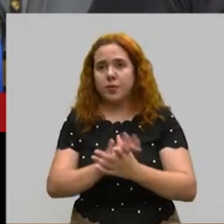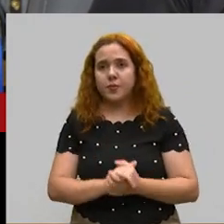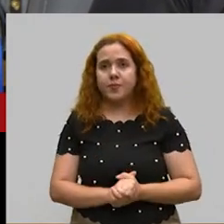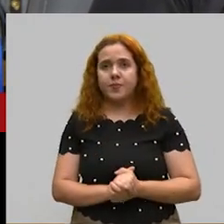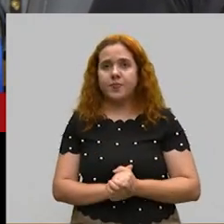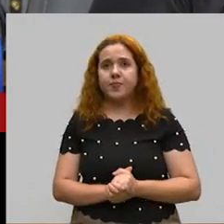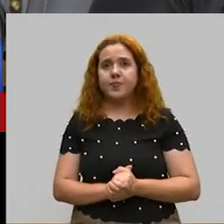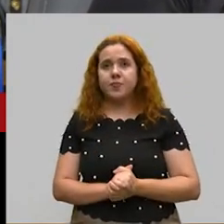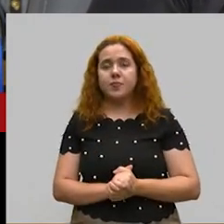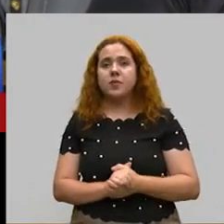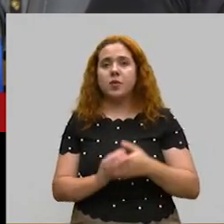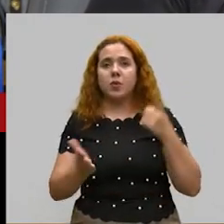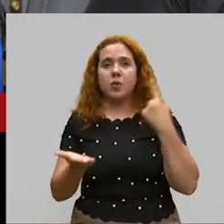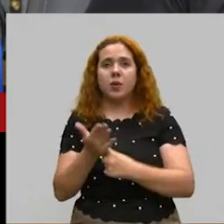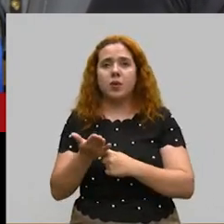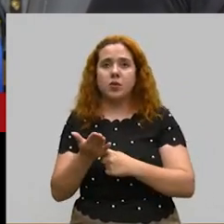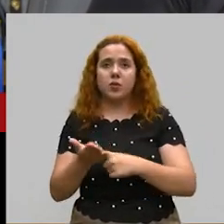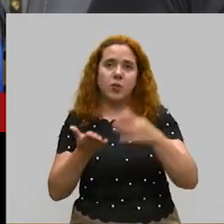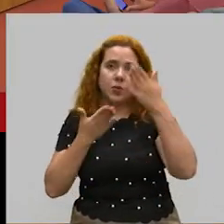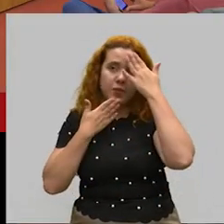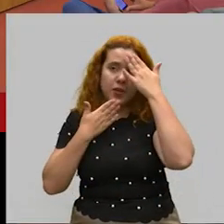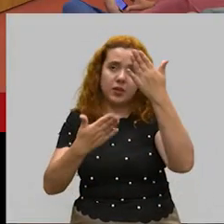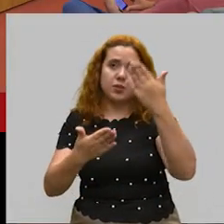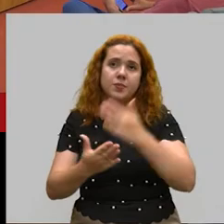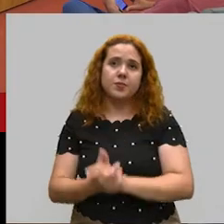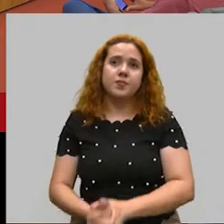eu coloco aqui também muito